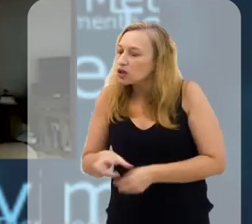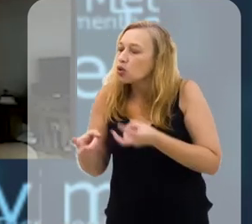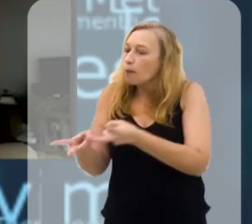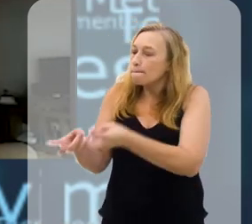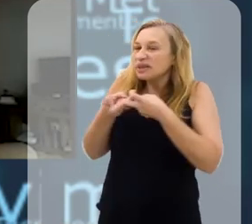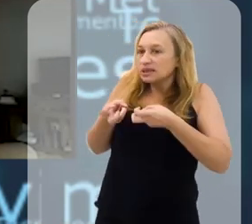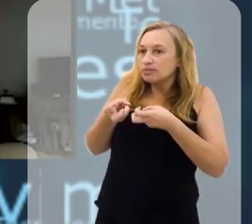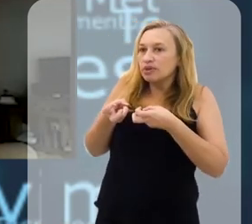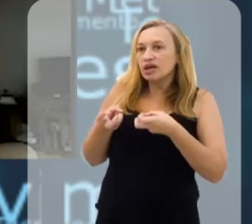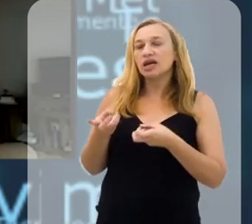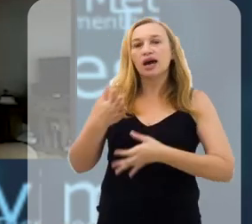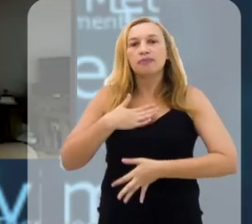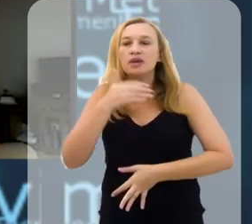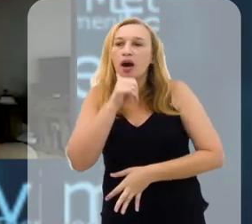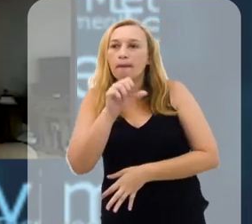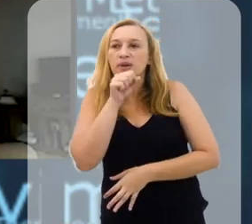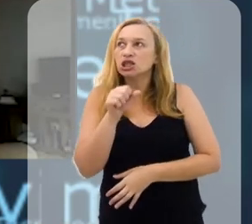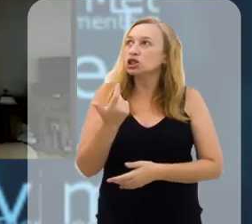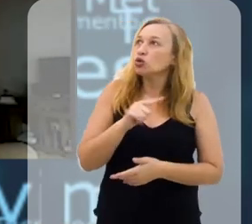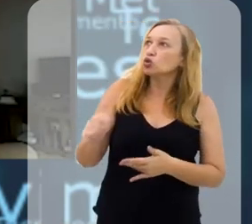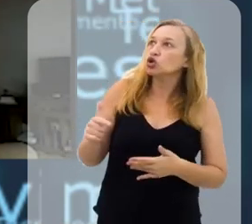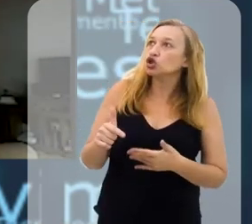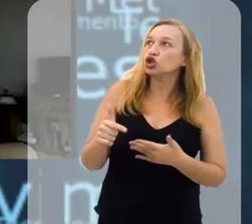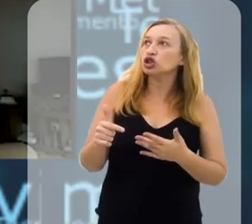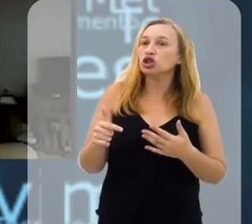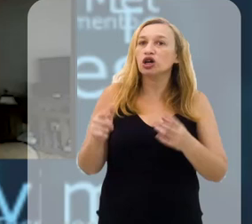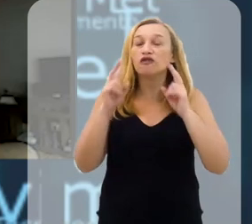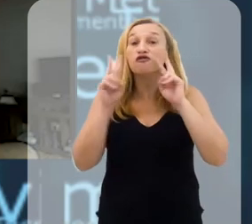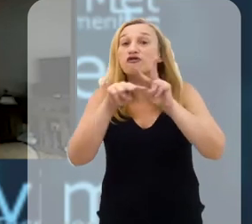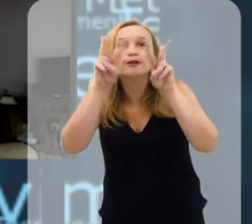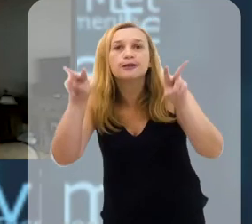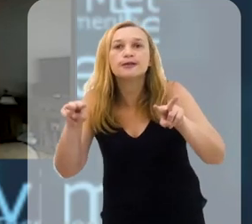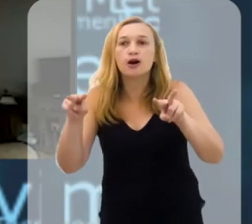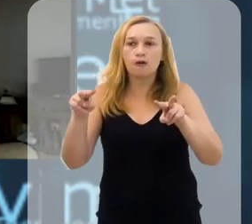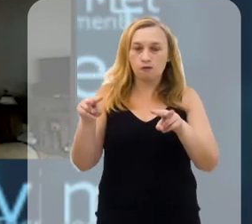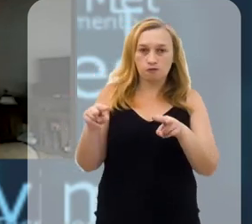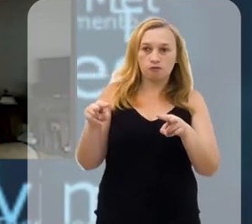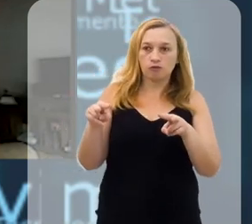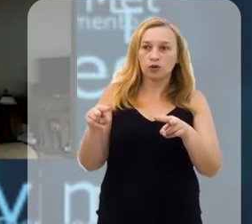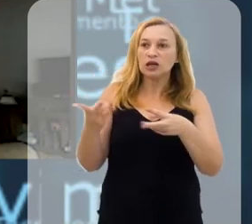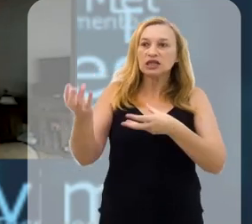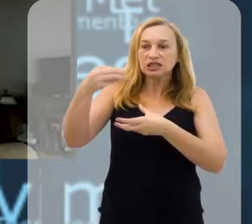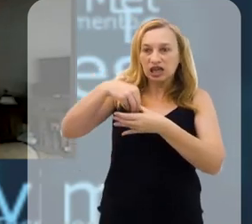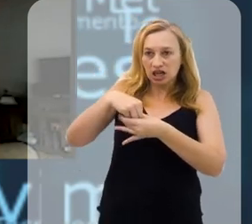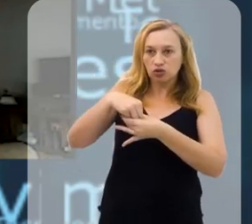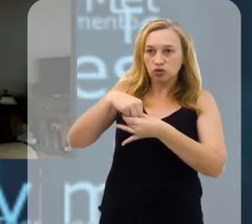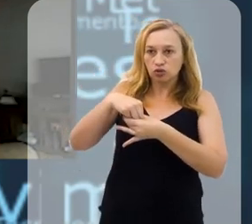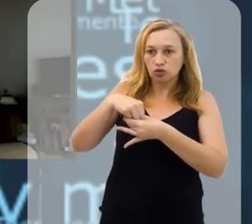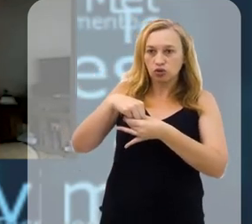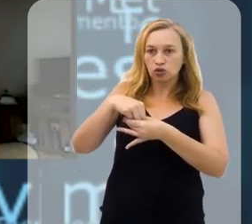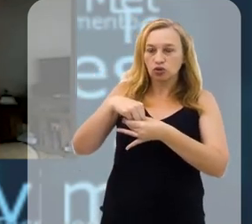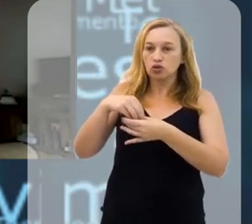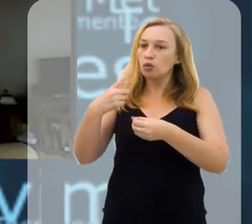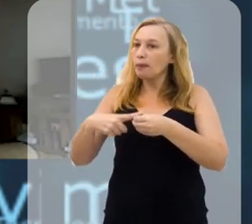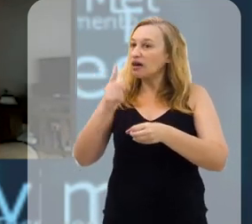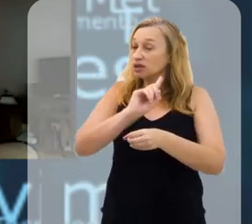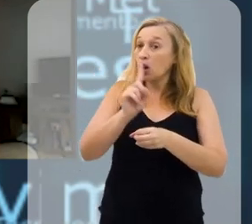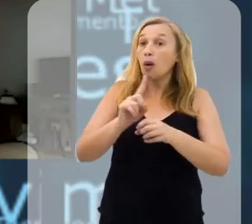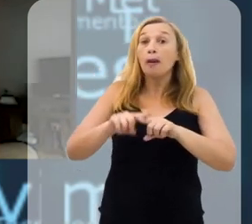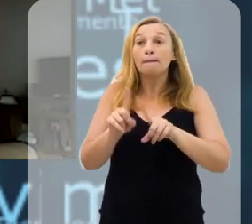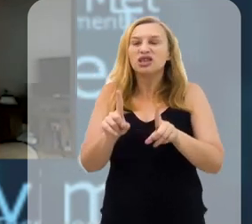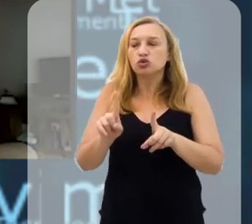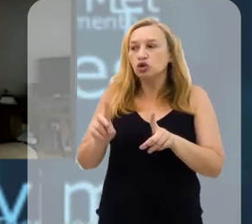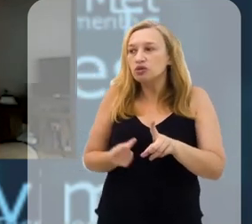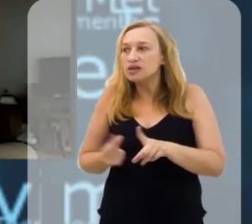percebi que a minha mãe não tinha muita visibilidade, não dentro do nosso bairro. Dentro do nosso